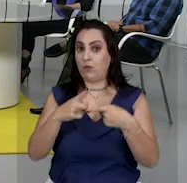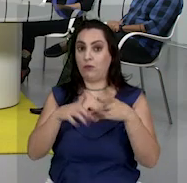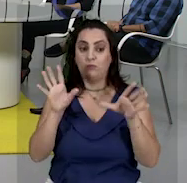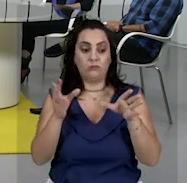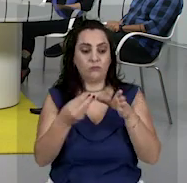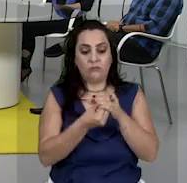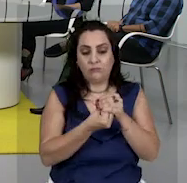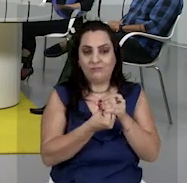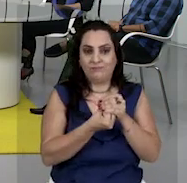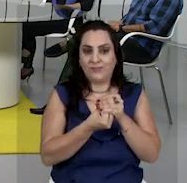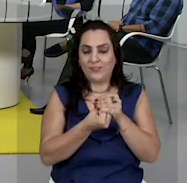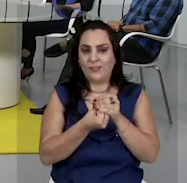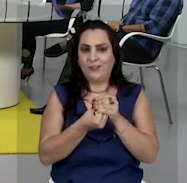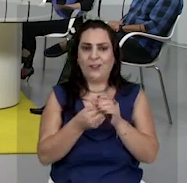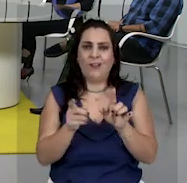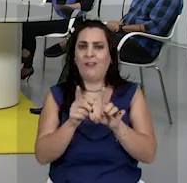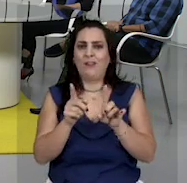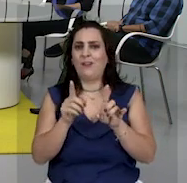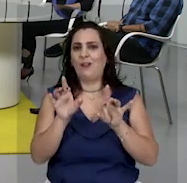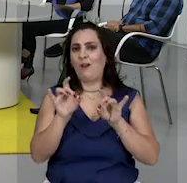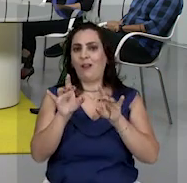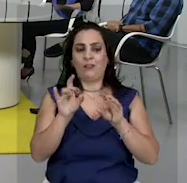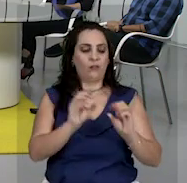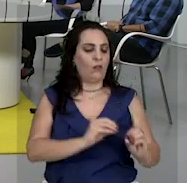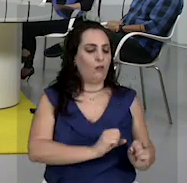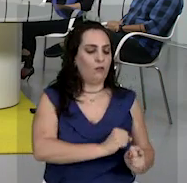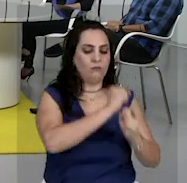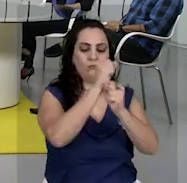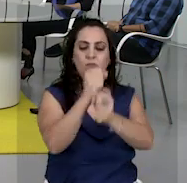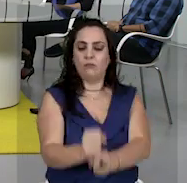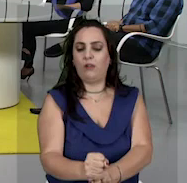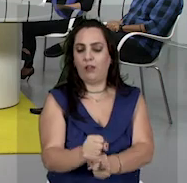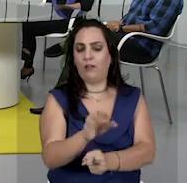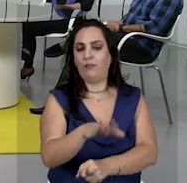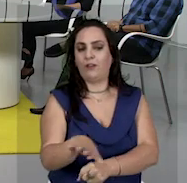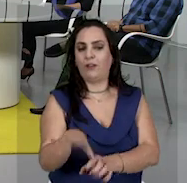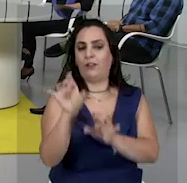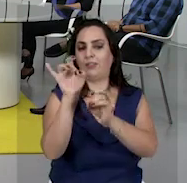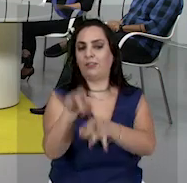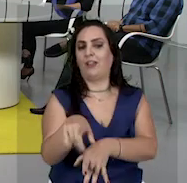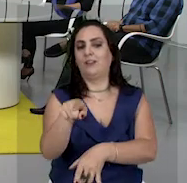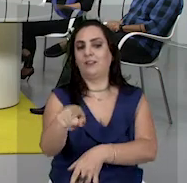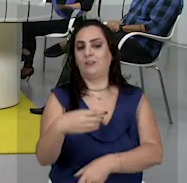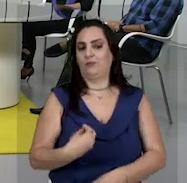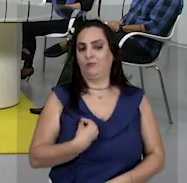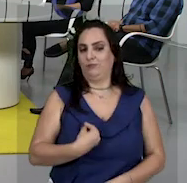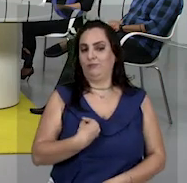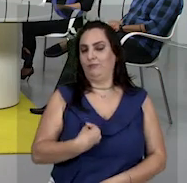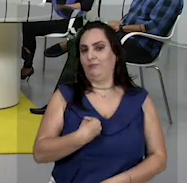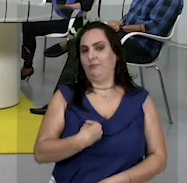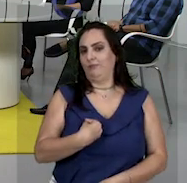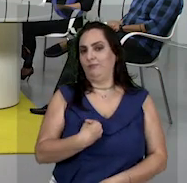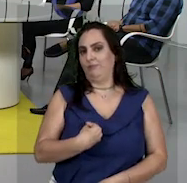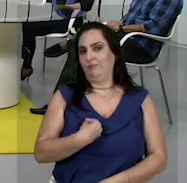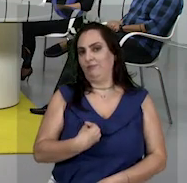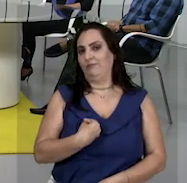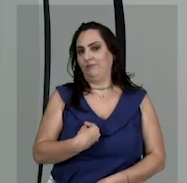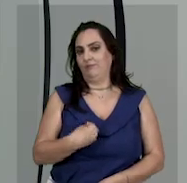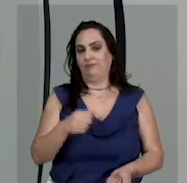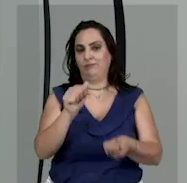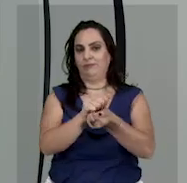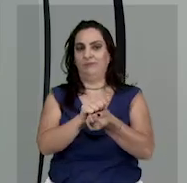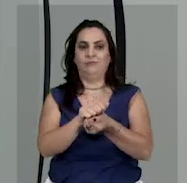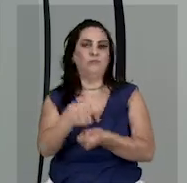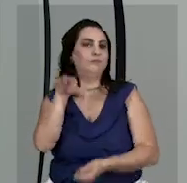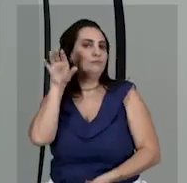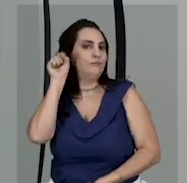não basta só levar a criança e matriculá-la e deixá-la frequentar a mesma sala junto